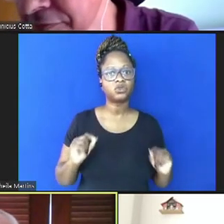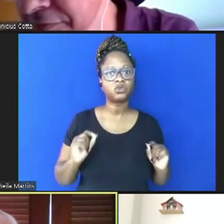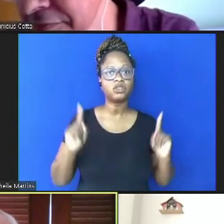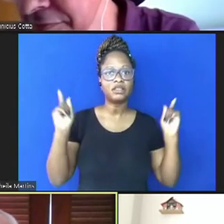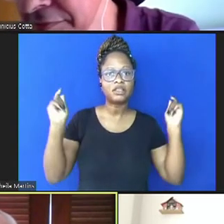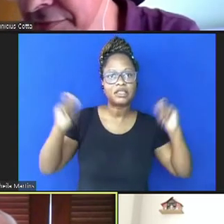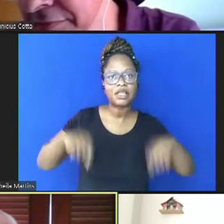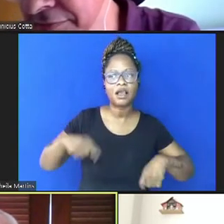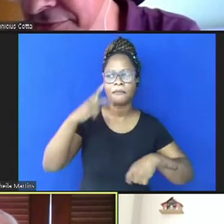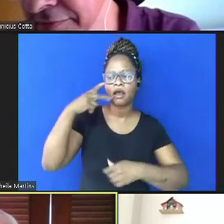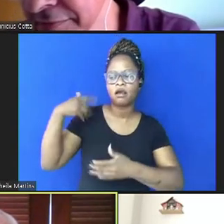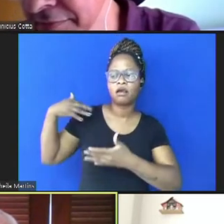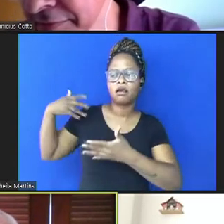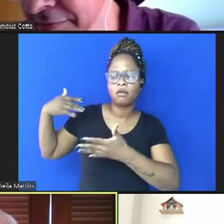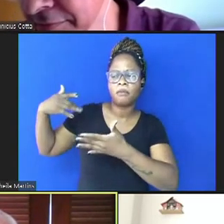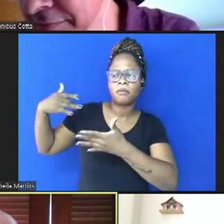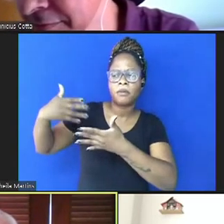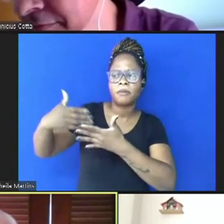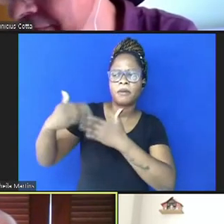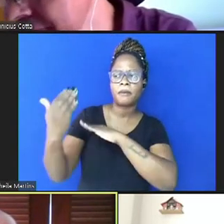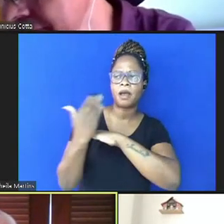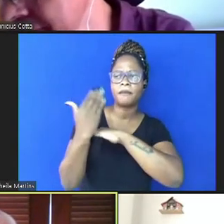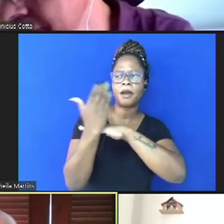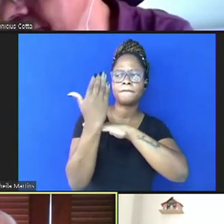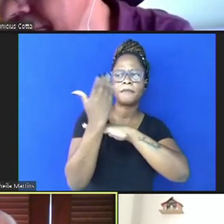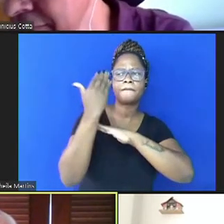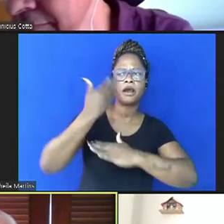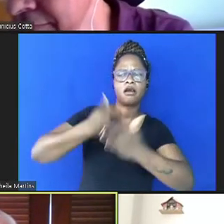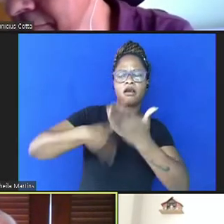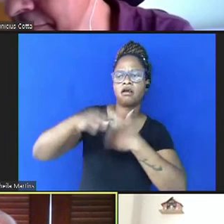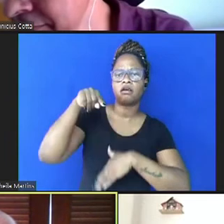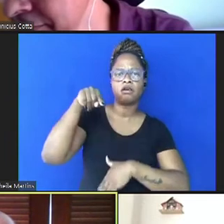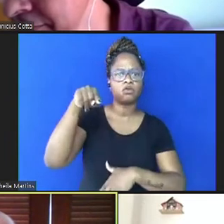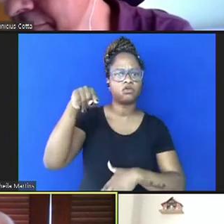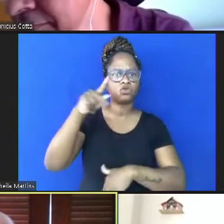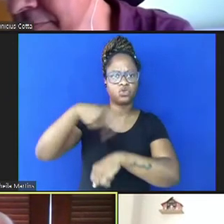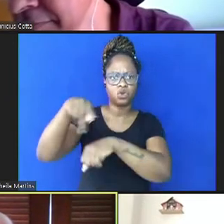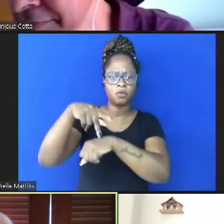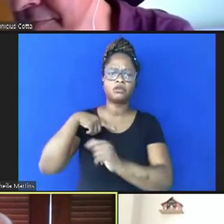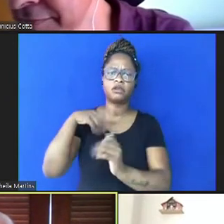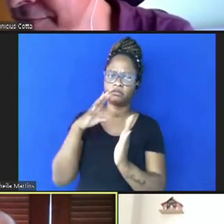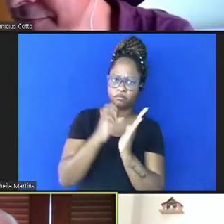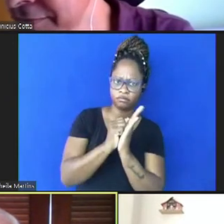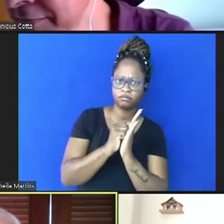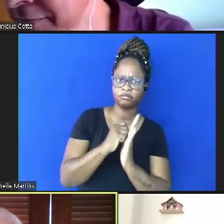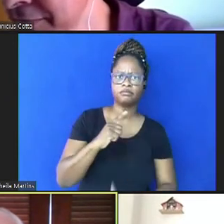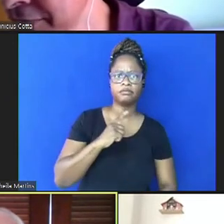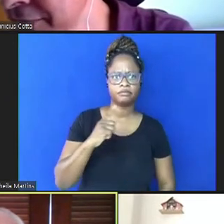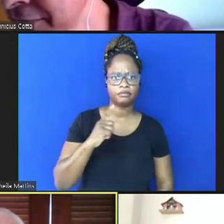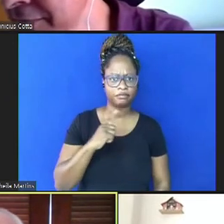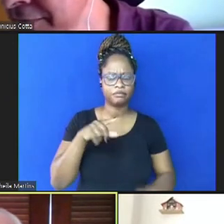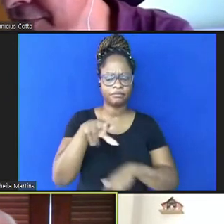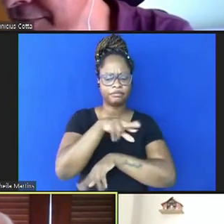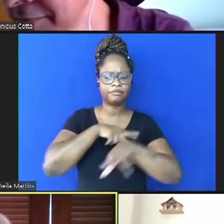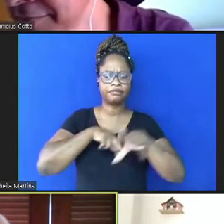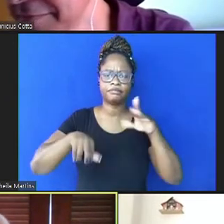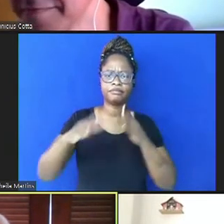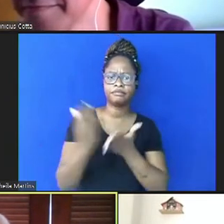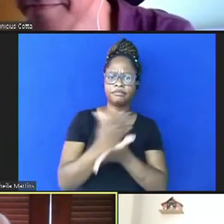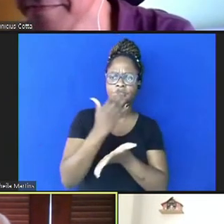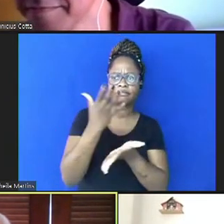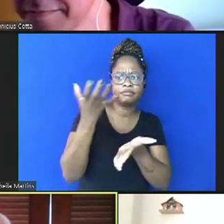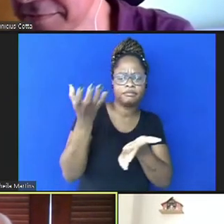dessa história de cooperação com este grande país, né? Isso está registrado em diversos livros,